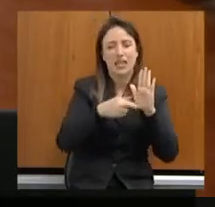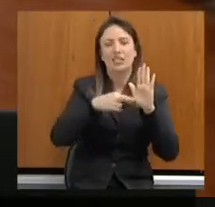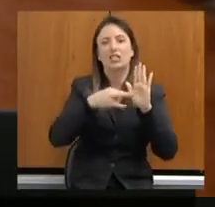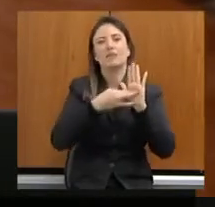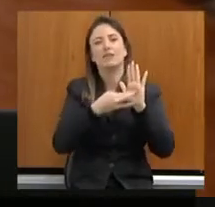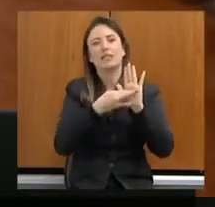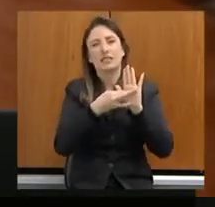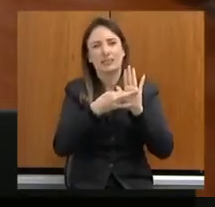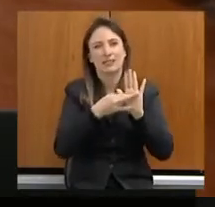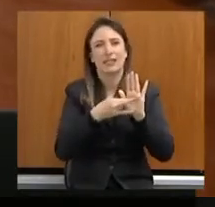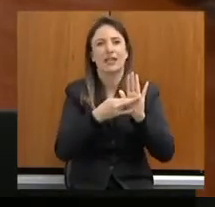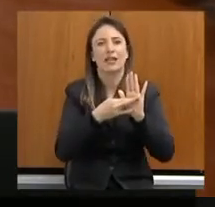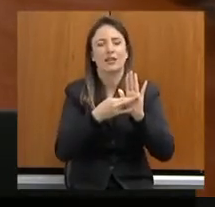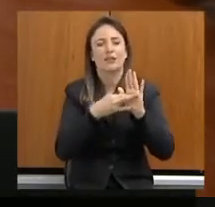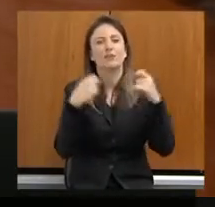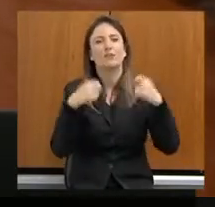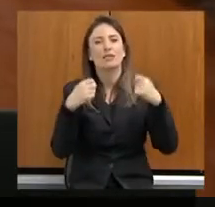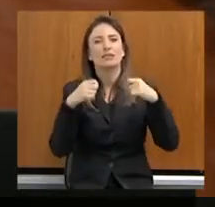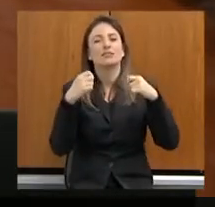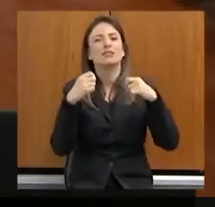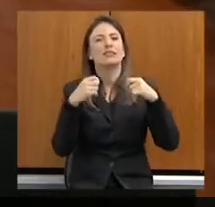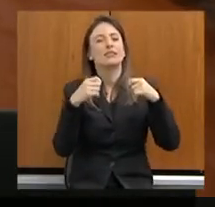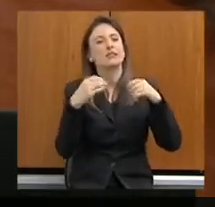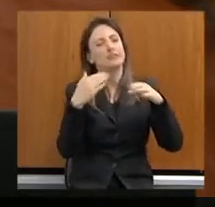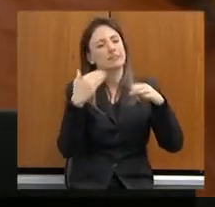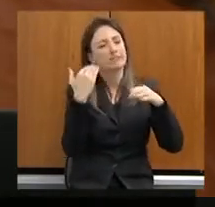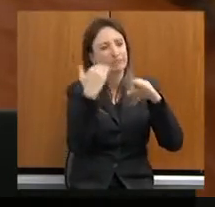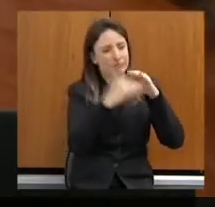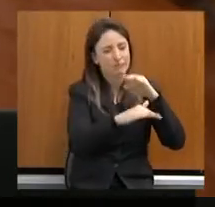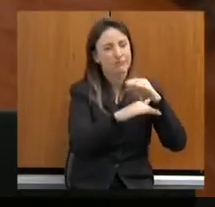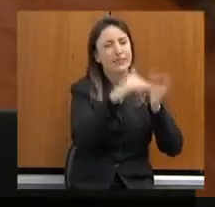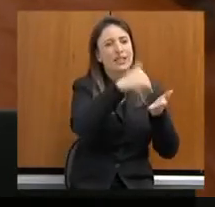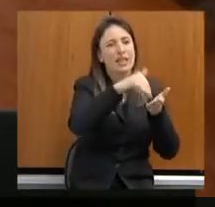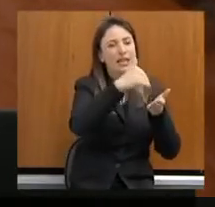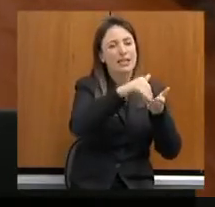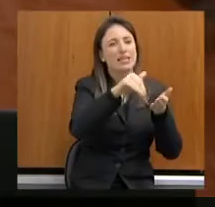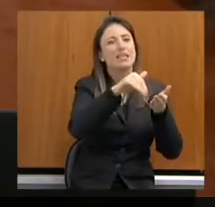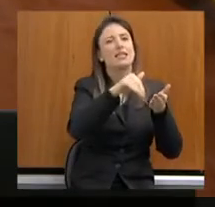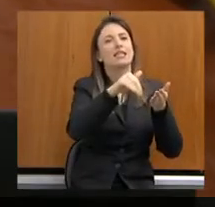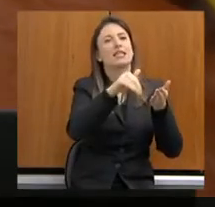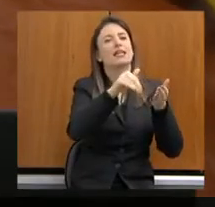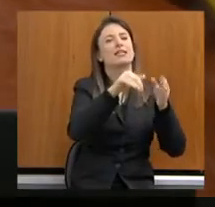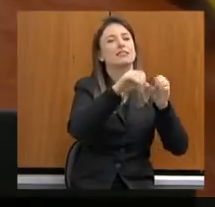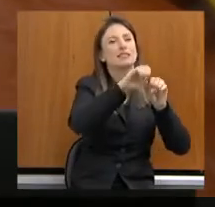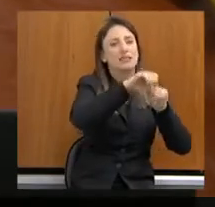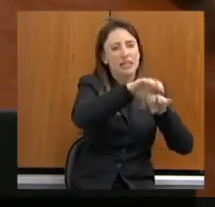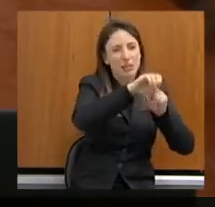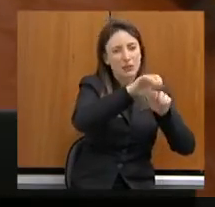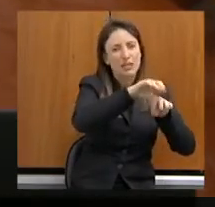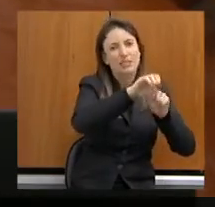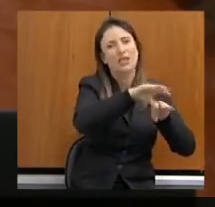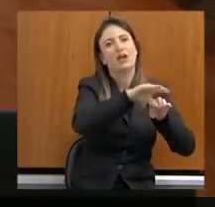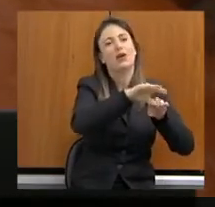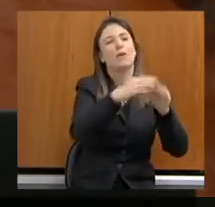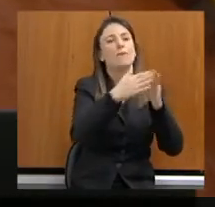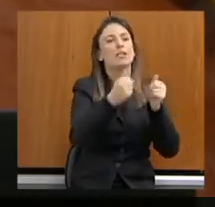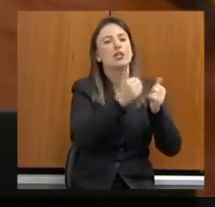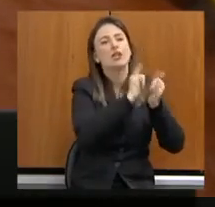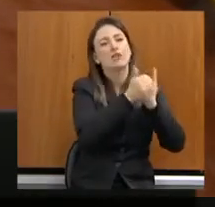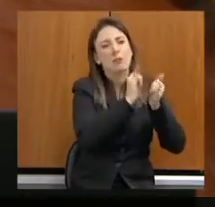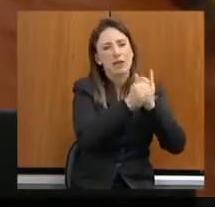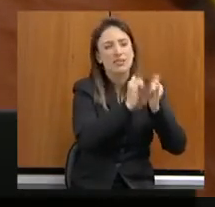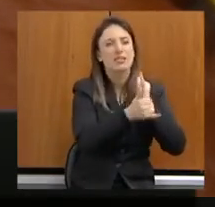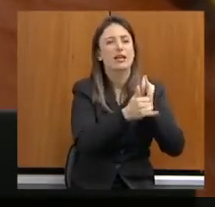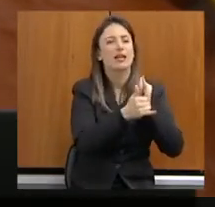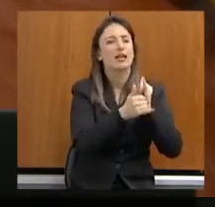Regimento Interno seja encaminhada à Secretaria de Estado da Educação perdido informações na forma